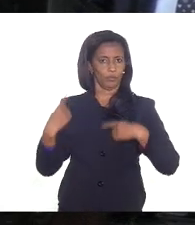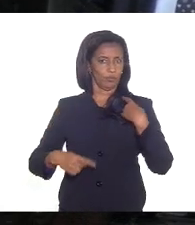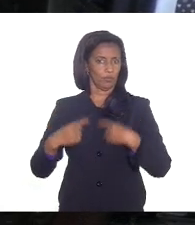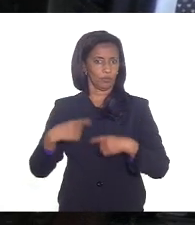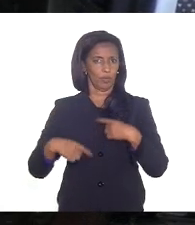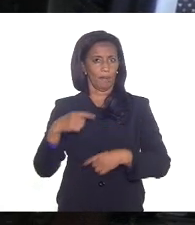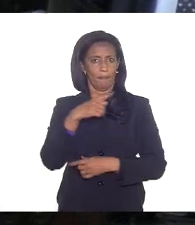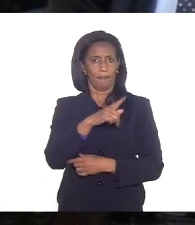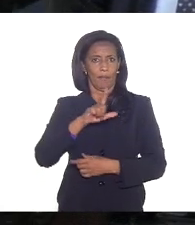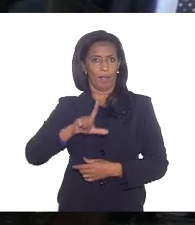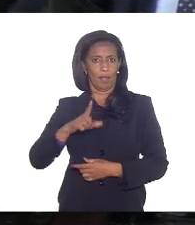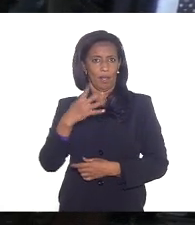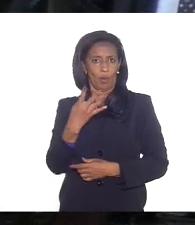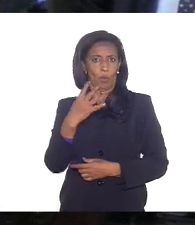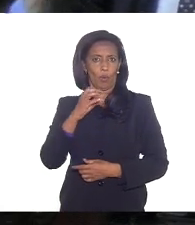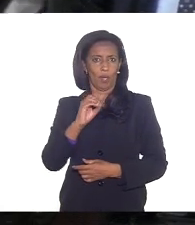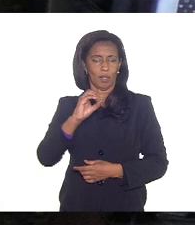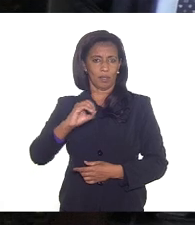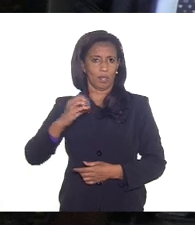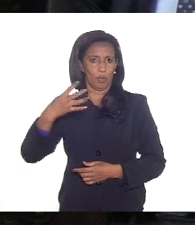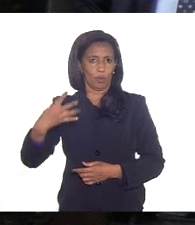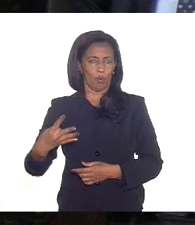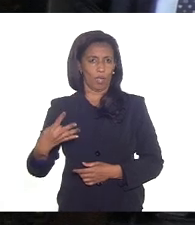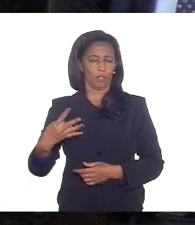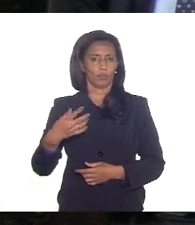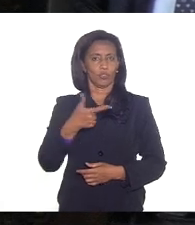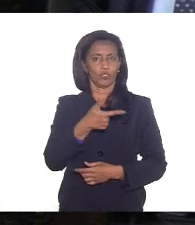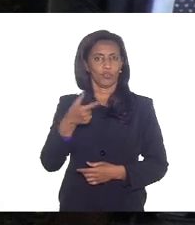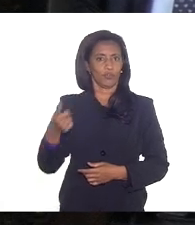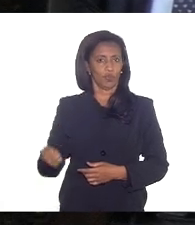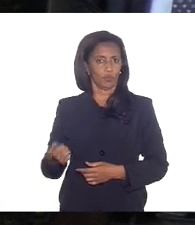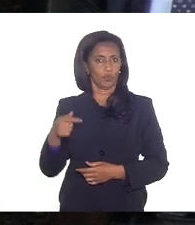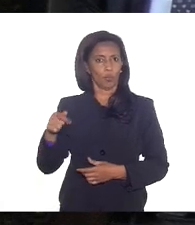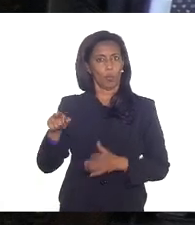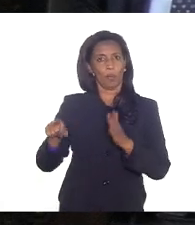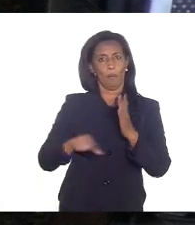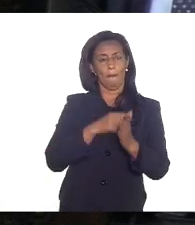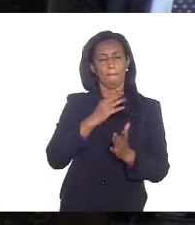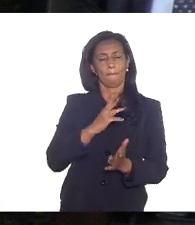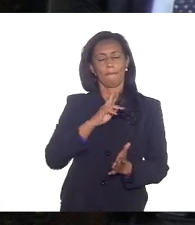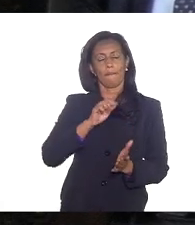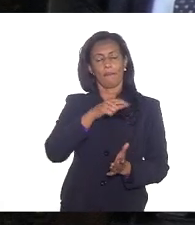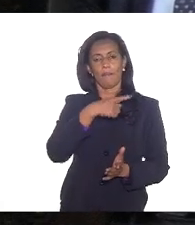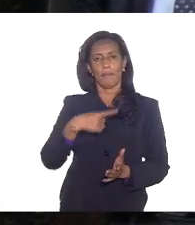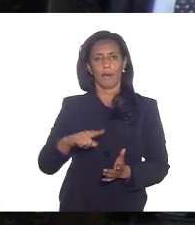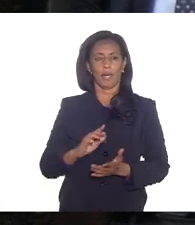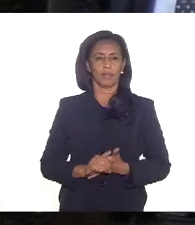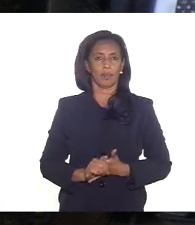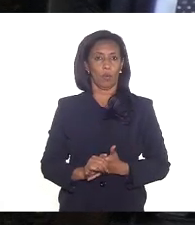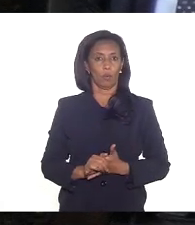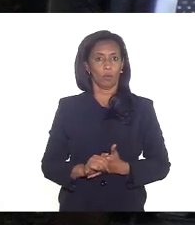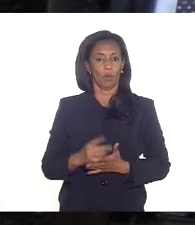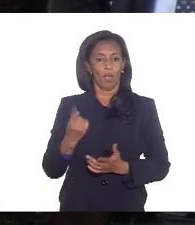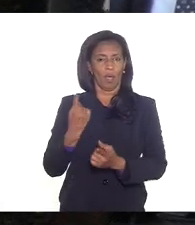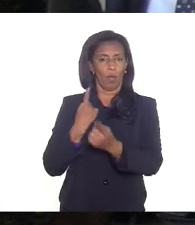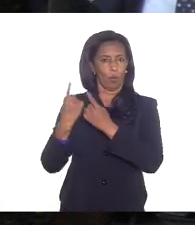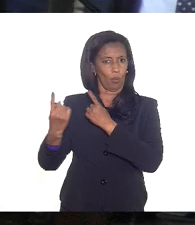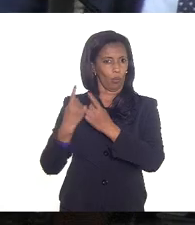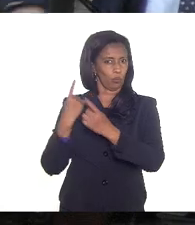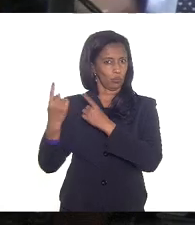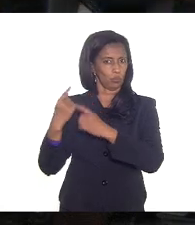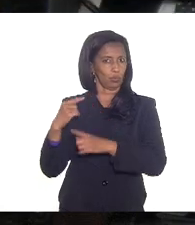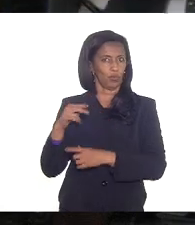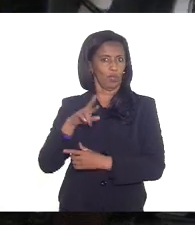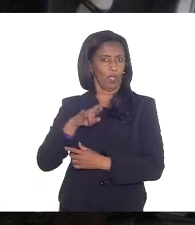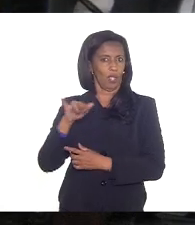única projeto de lei com o 4004 de 21 de autoria do deputado brazão que denomina rodovia Prefeito Nelson